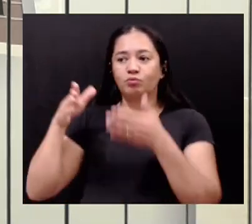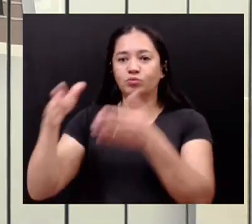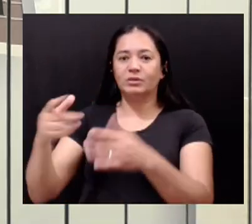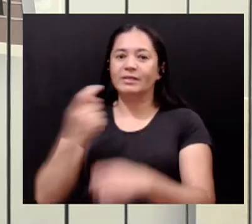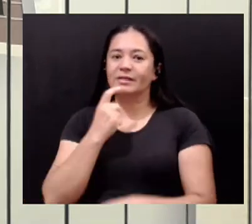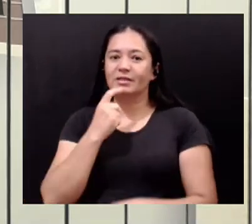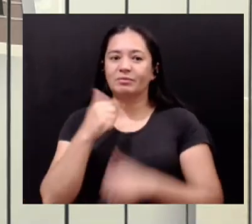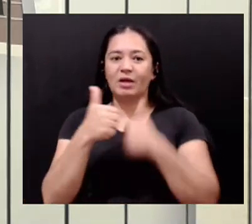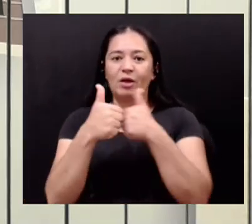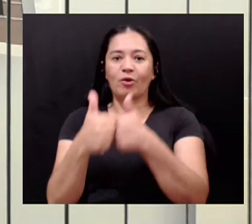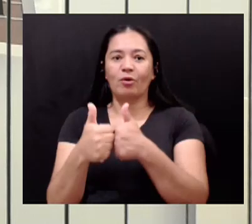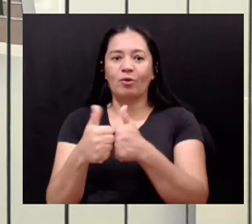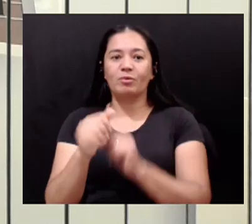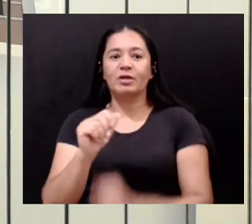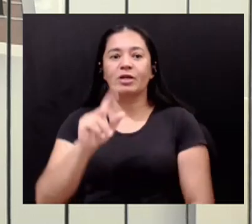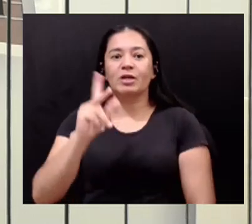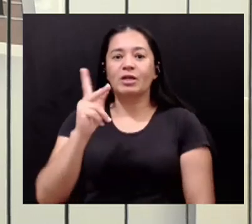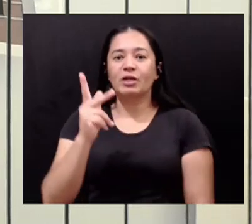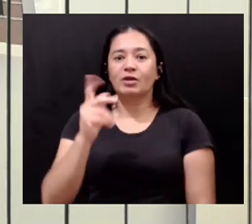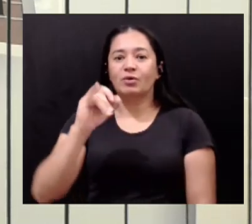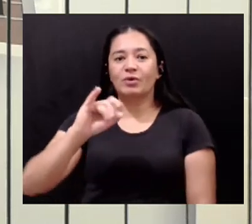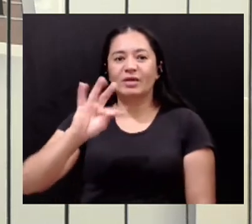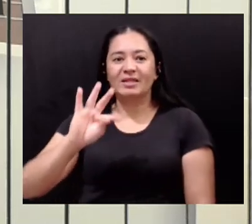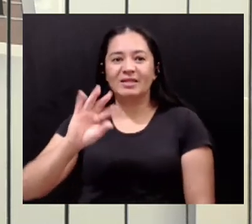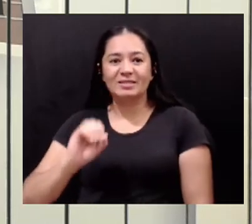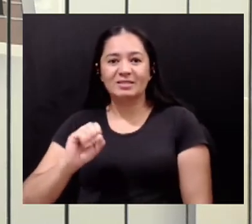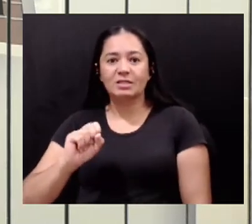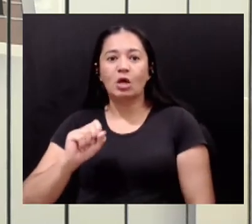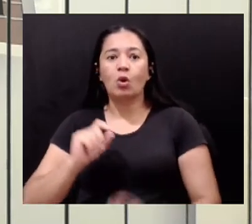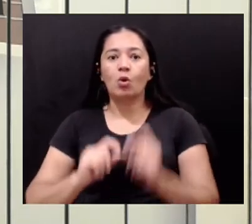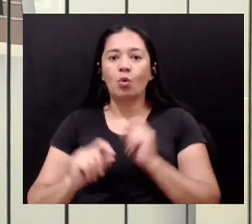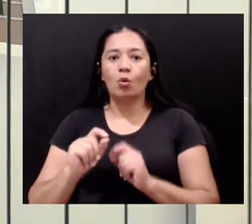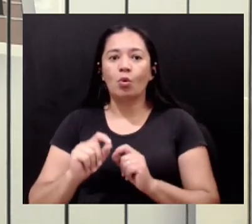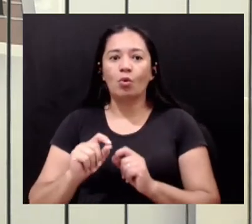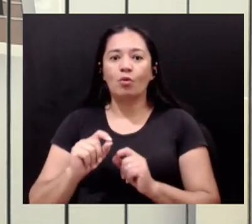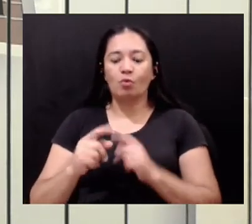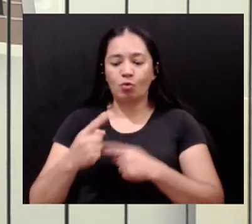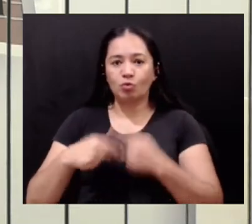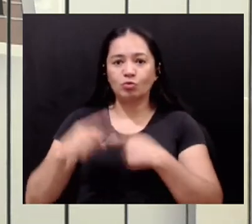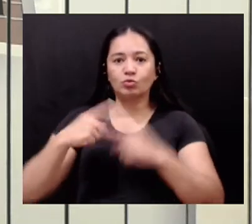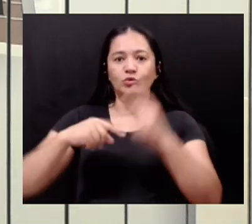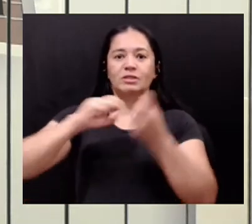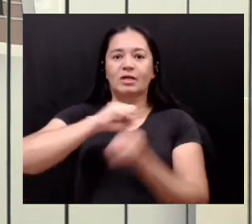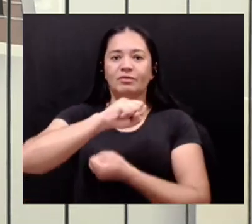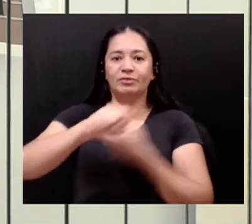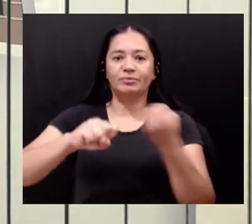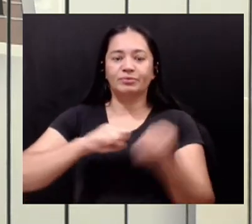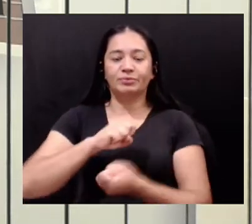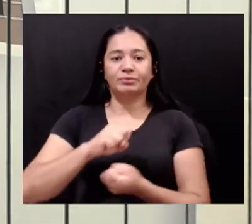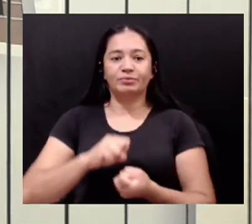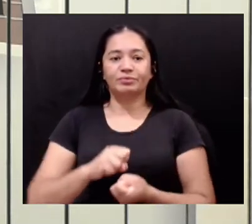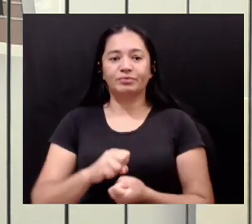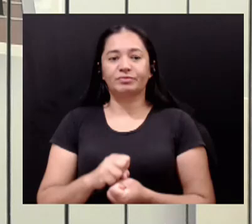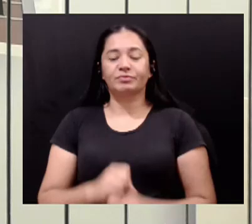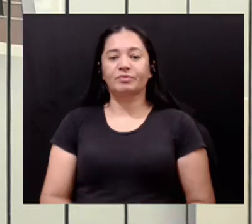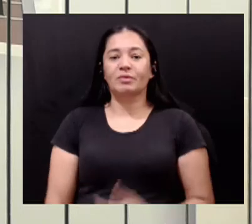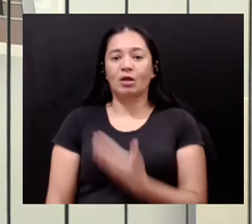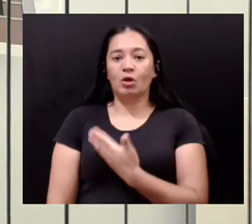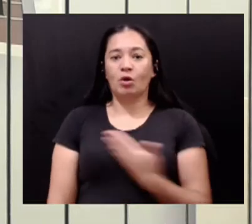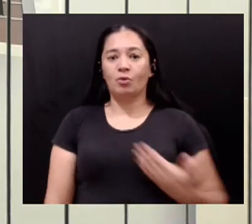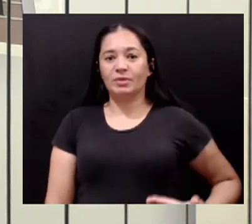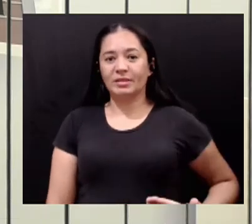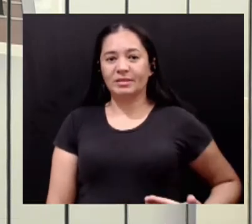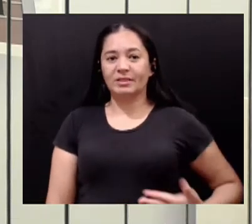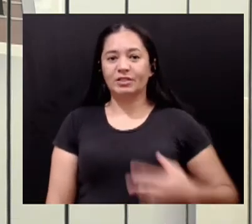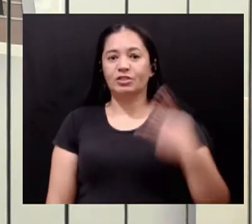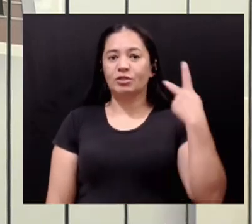RIDS, o Hub Internacional para o Desenvolvimento Sustentável. O presidente da Câmara de Campinas, o vereador Luiz